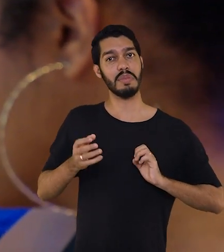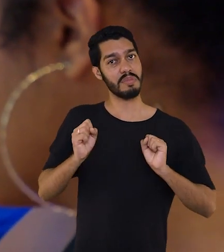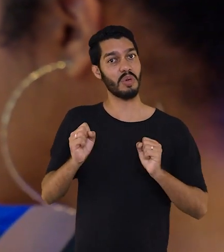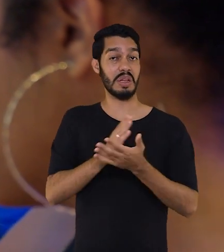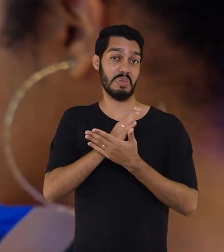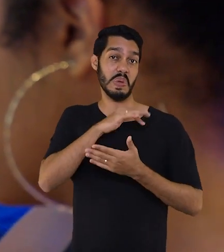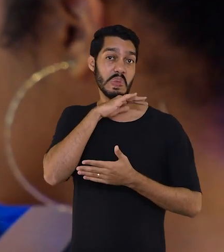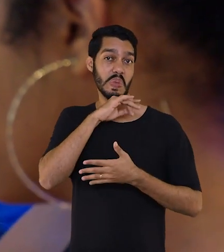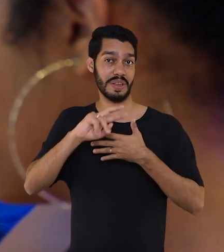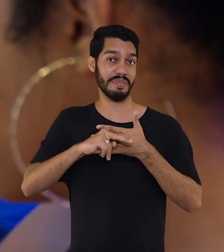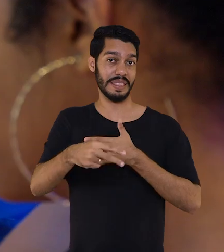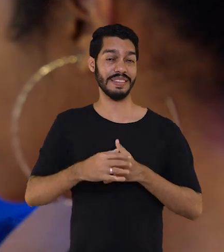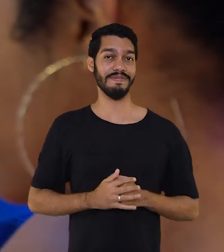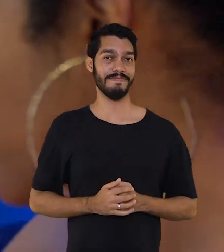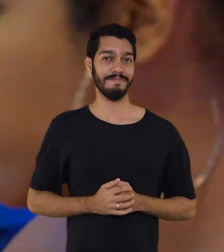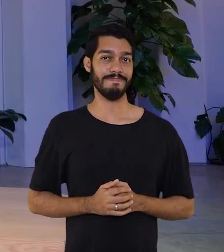cria até alguns estigmas ruins.